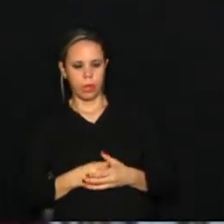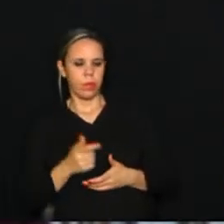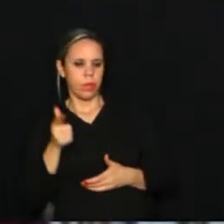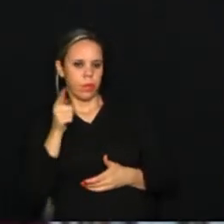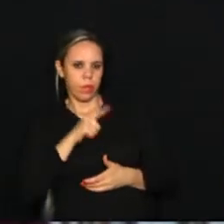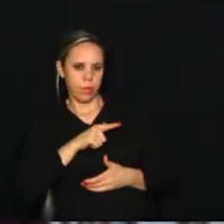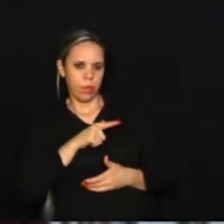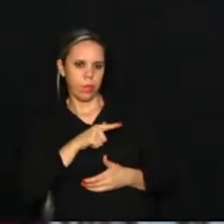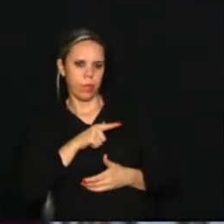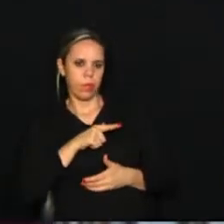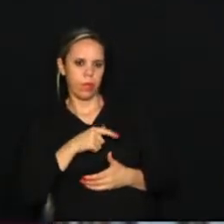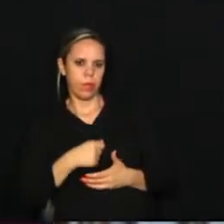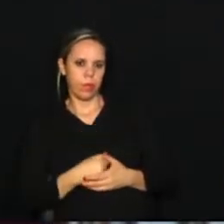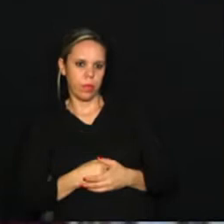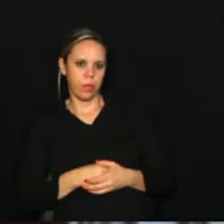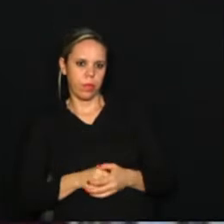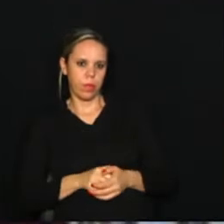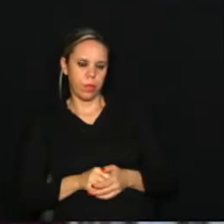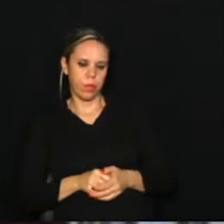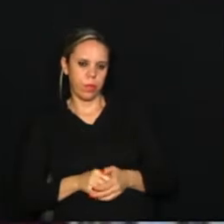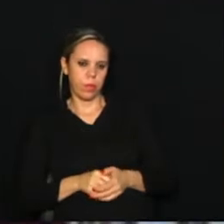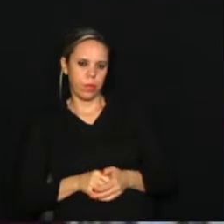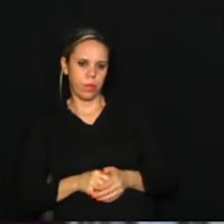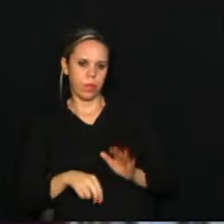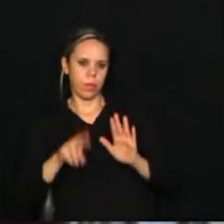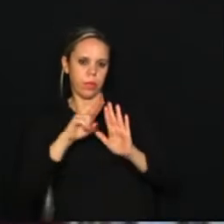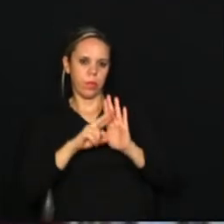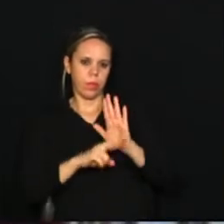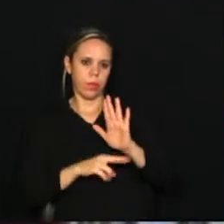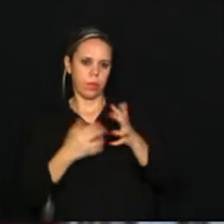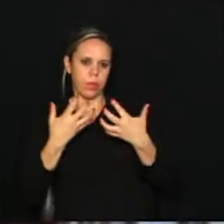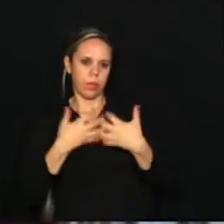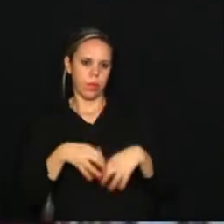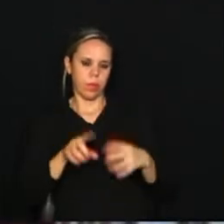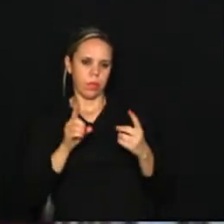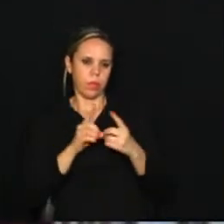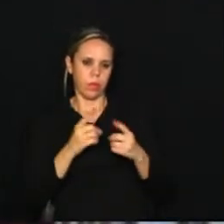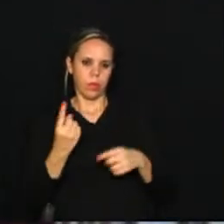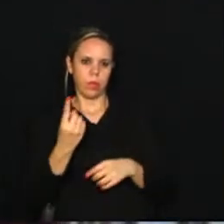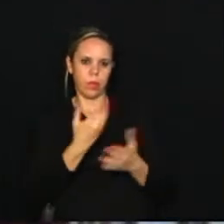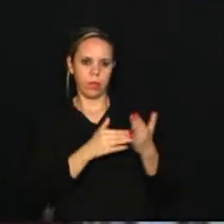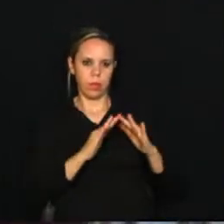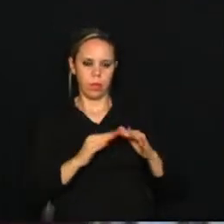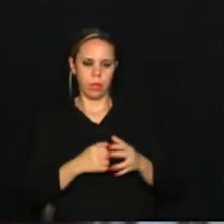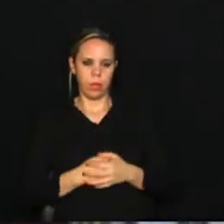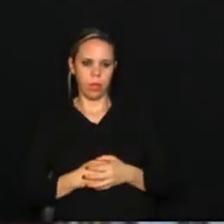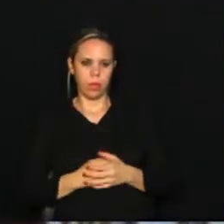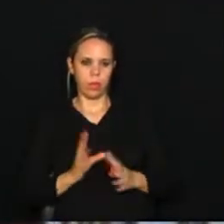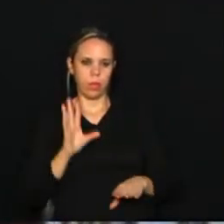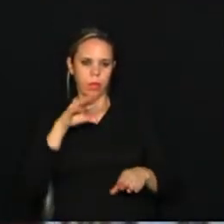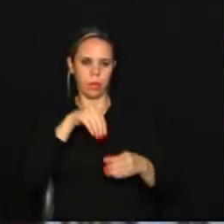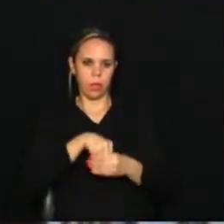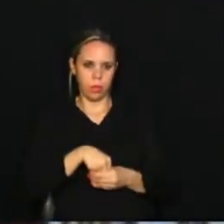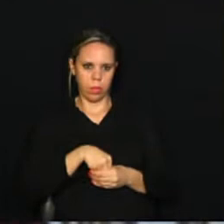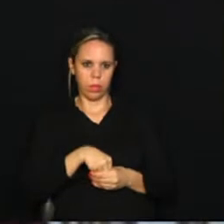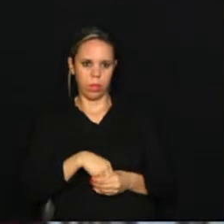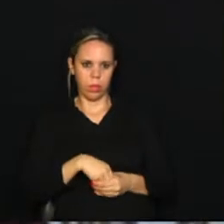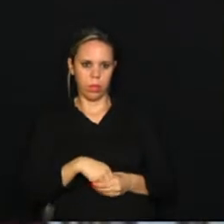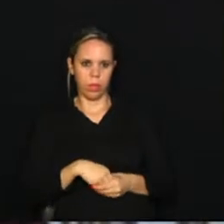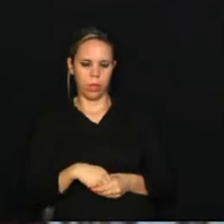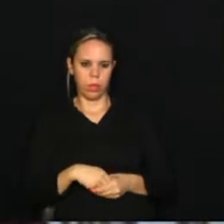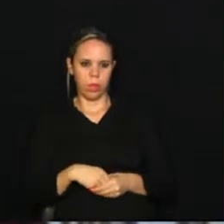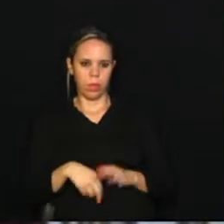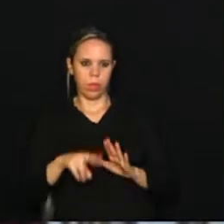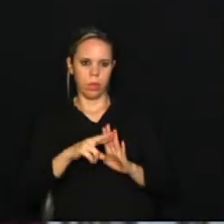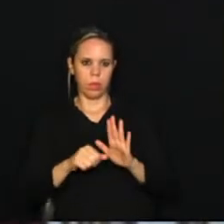conseguimos estabelecer as regras de funcionamento de cada escola dentro desses